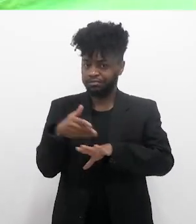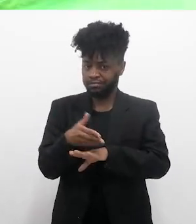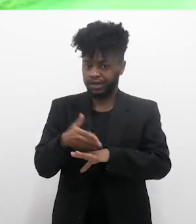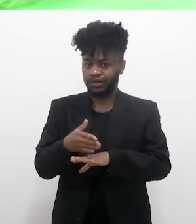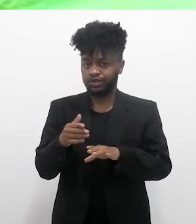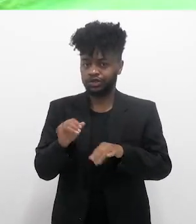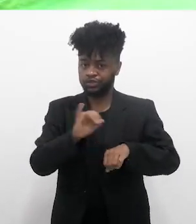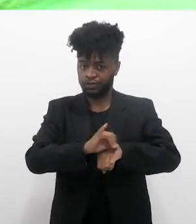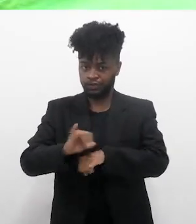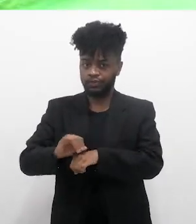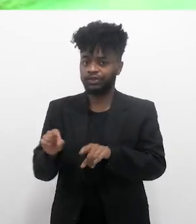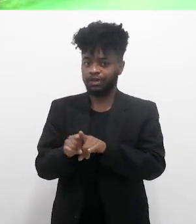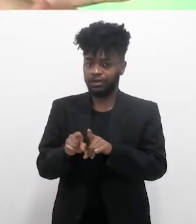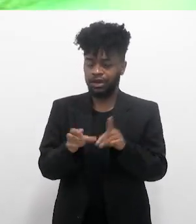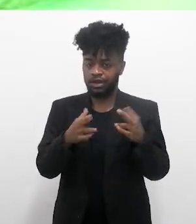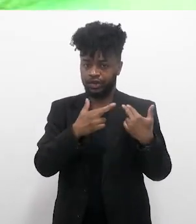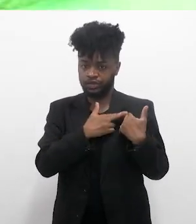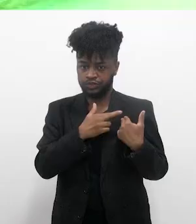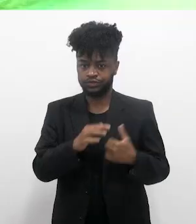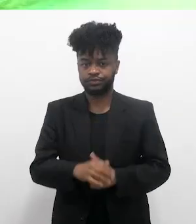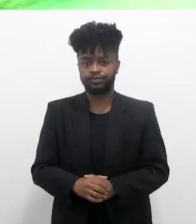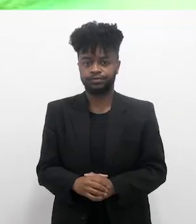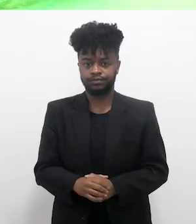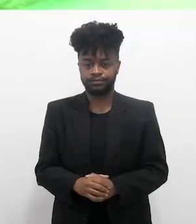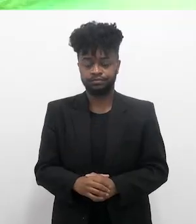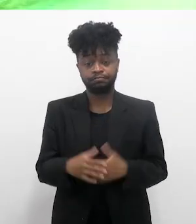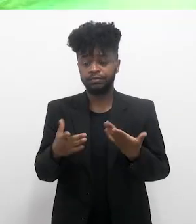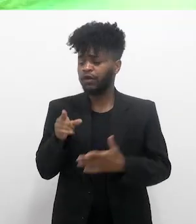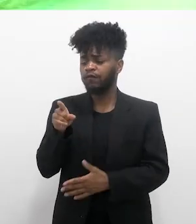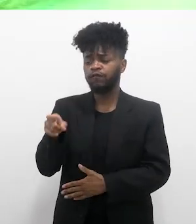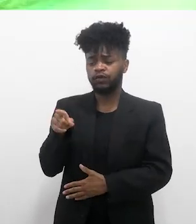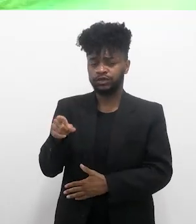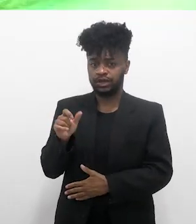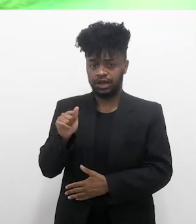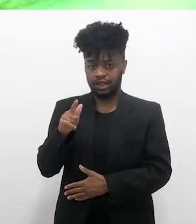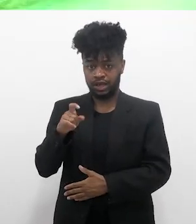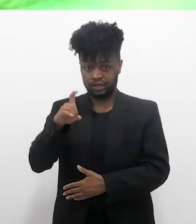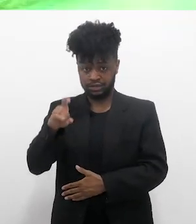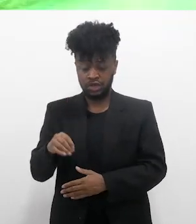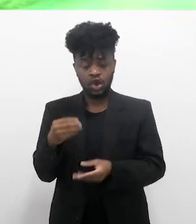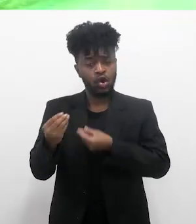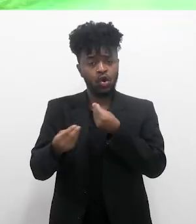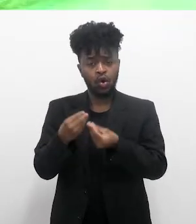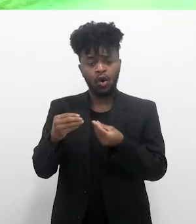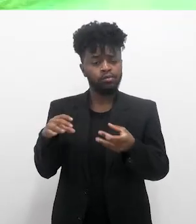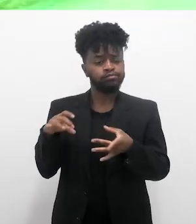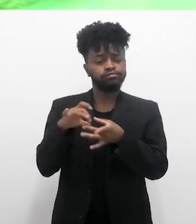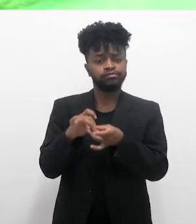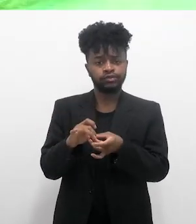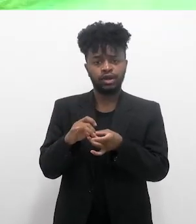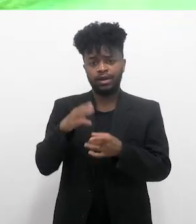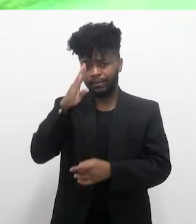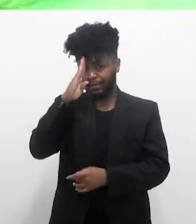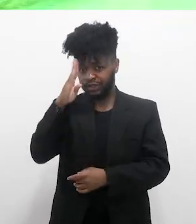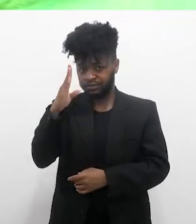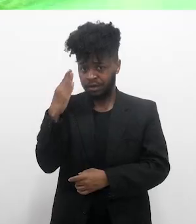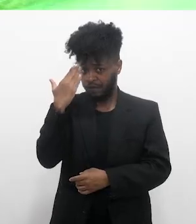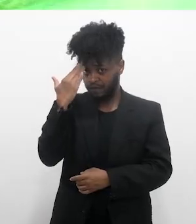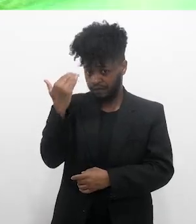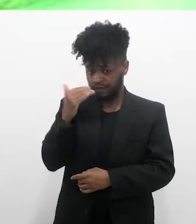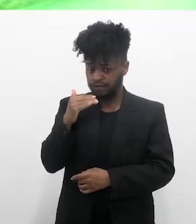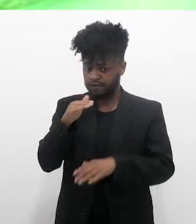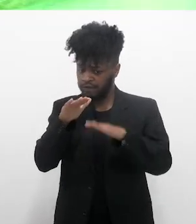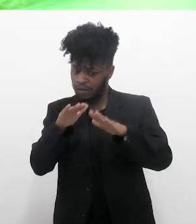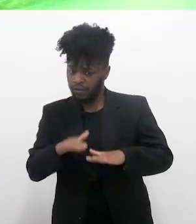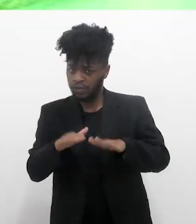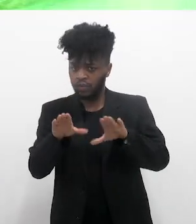exposição, também é um dos responsáveis. E para você, Alex, como é que é estar ao lado do maior ídolo da torcida do Flamengo? Eu diria de